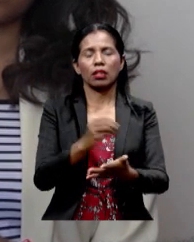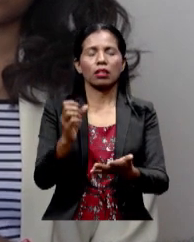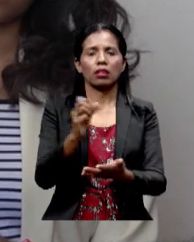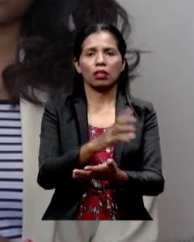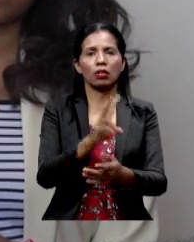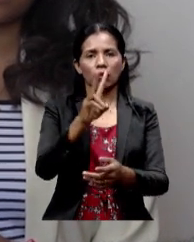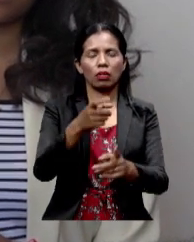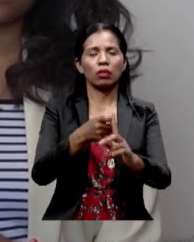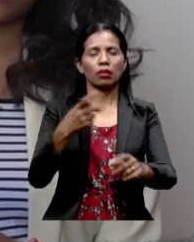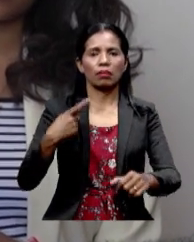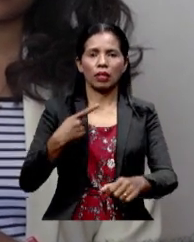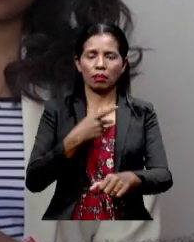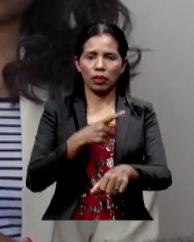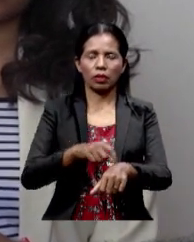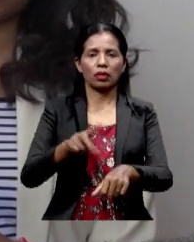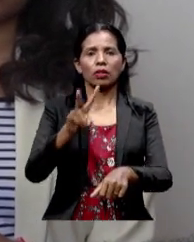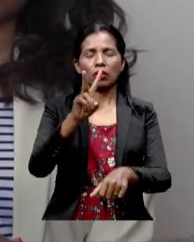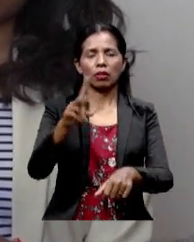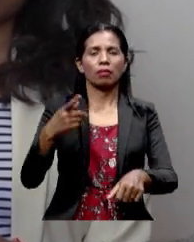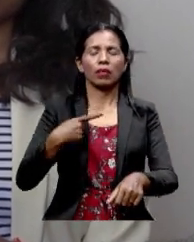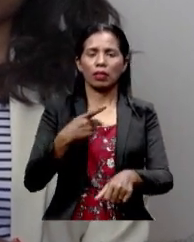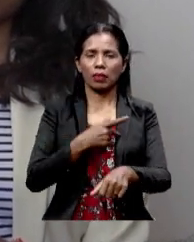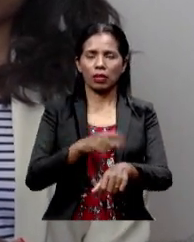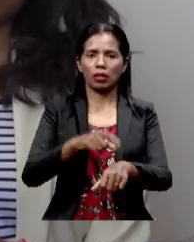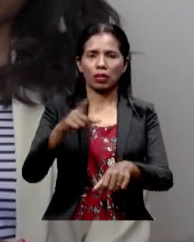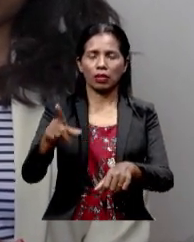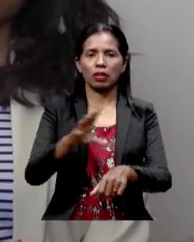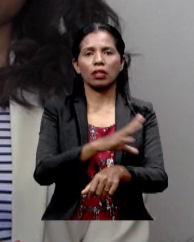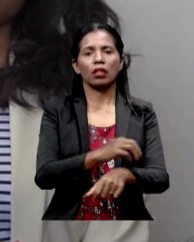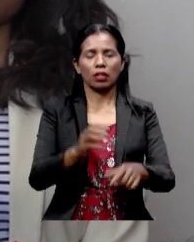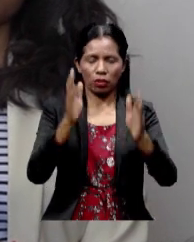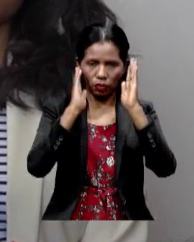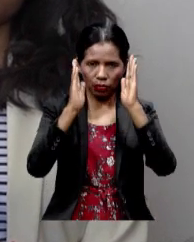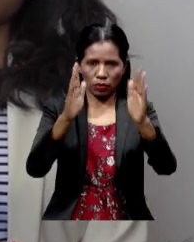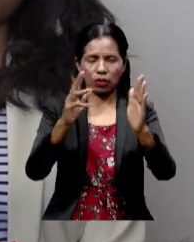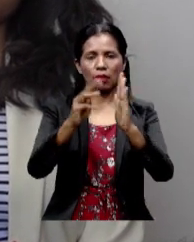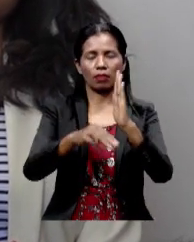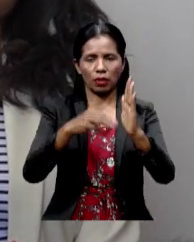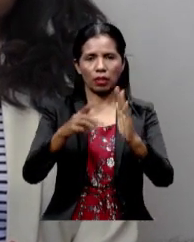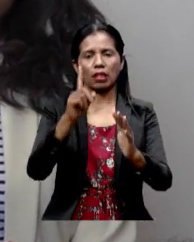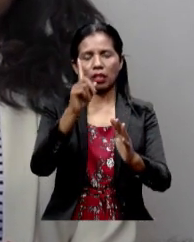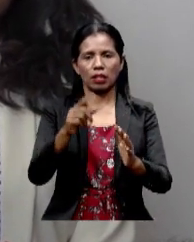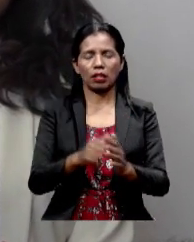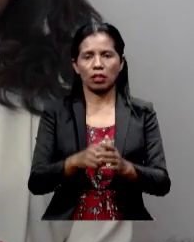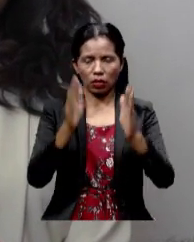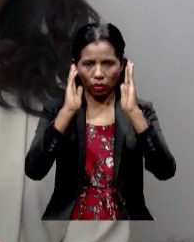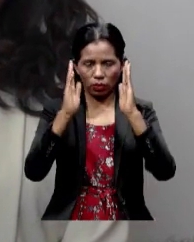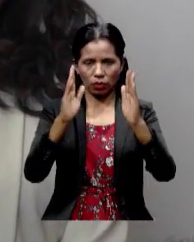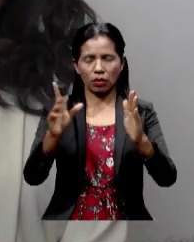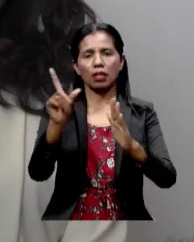Parlamento Nacional. Husi rua Parlamento Nacional e da expert e a media e da fali expert e a